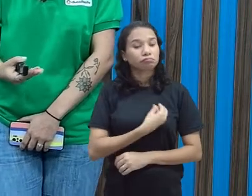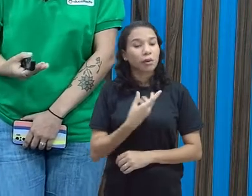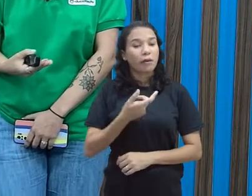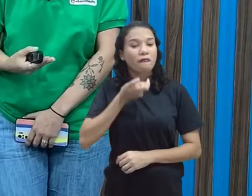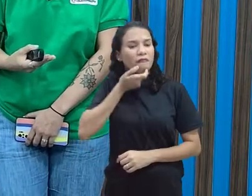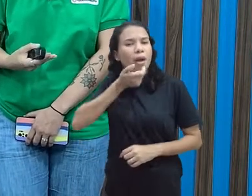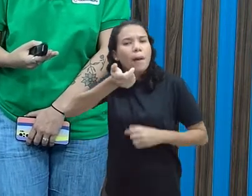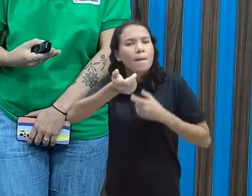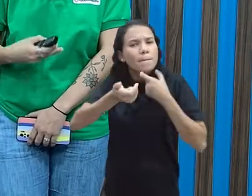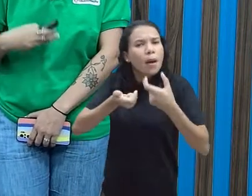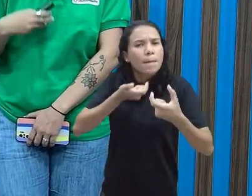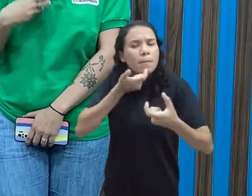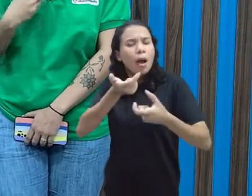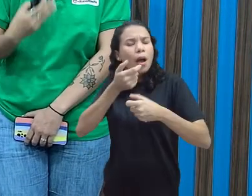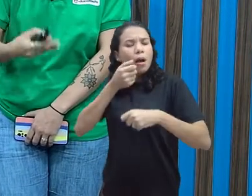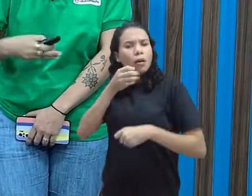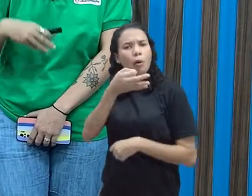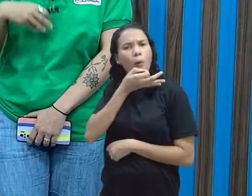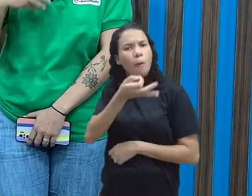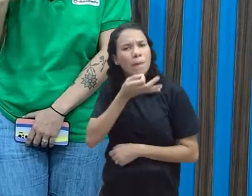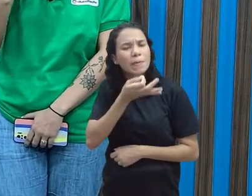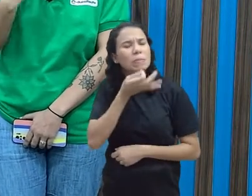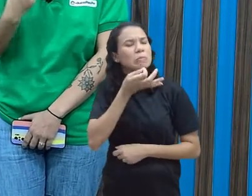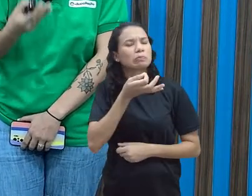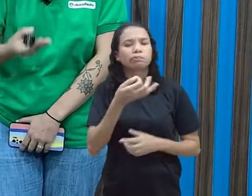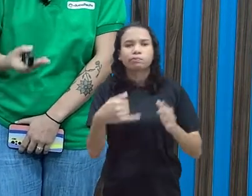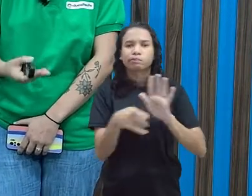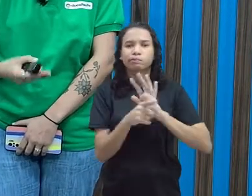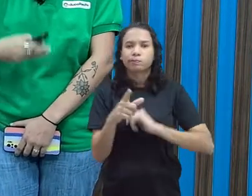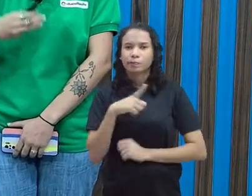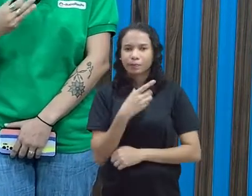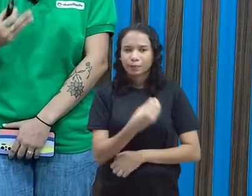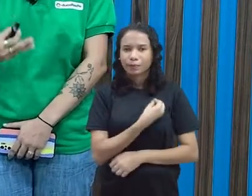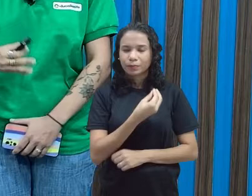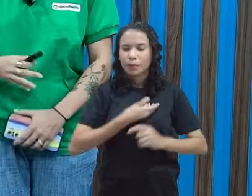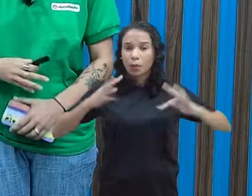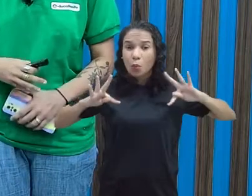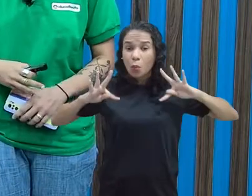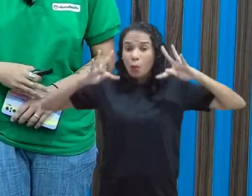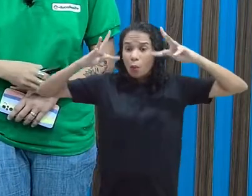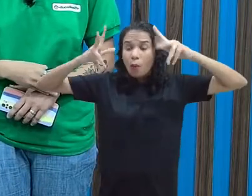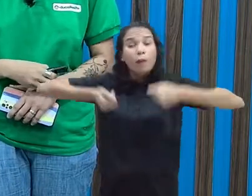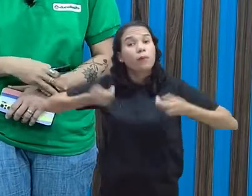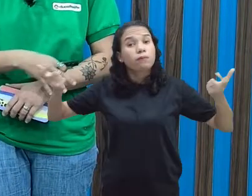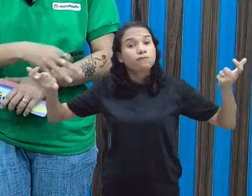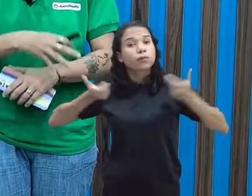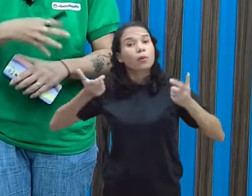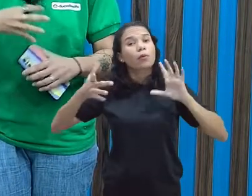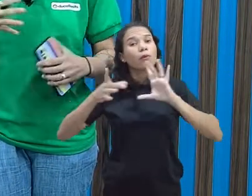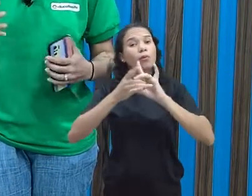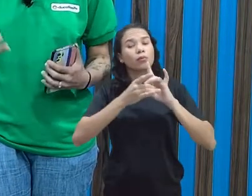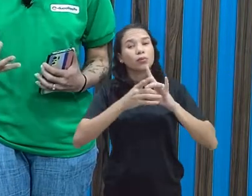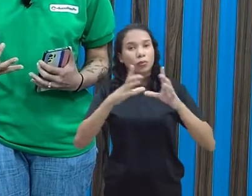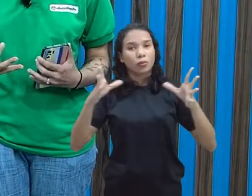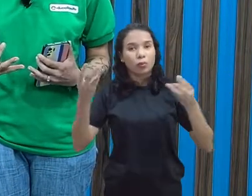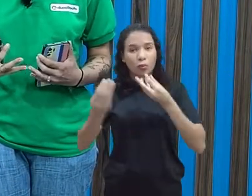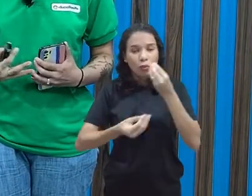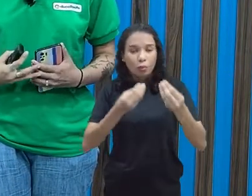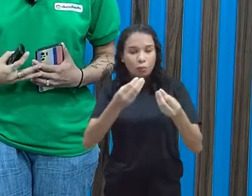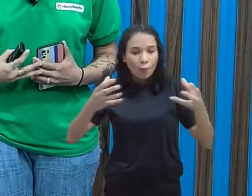expressar as nossas opiniões, manifestar nossas opiniões, tudo isso faz parte desse